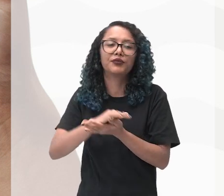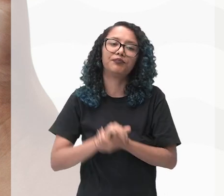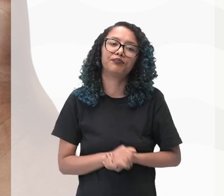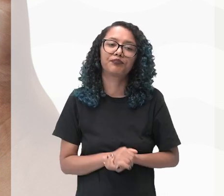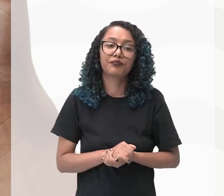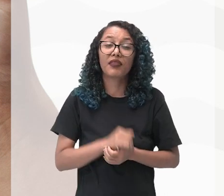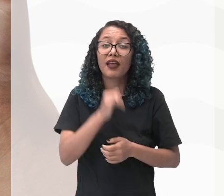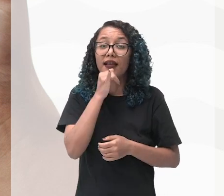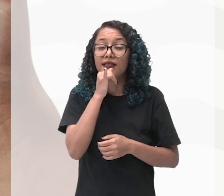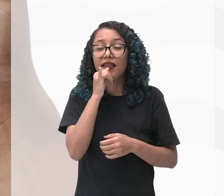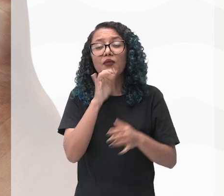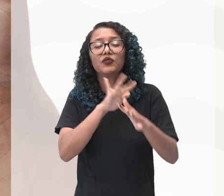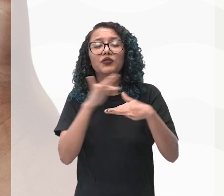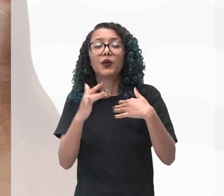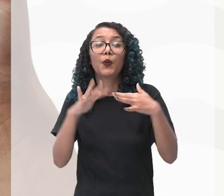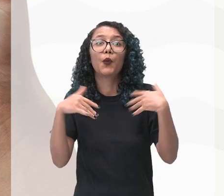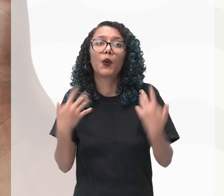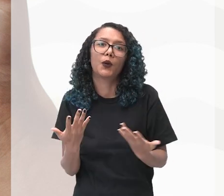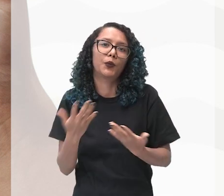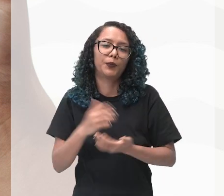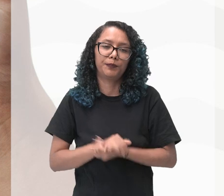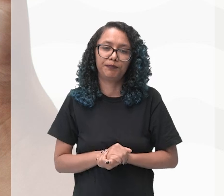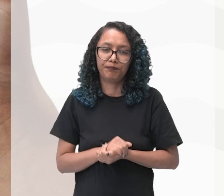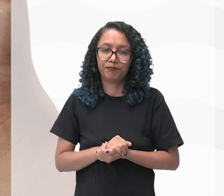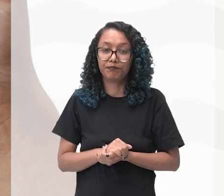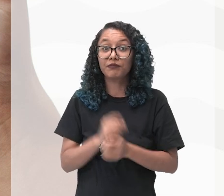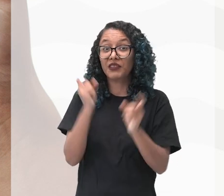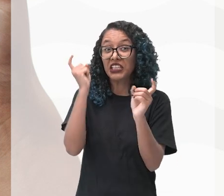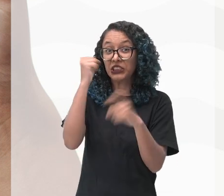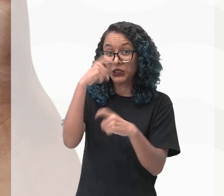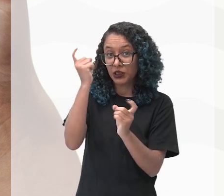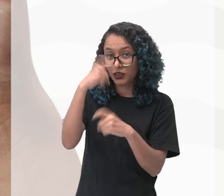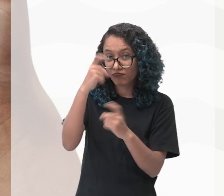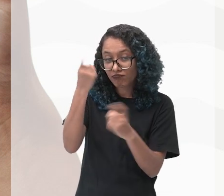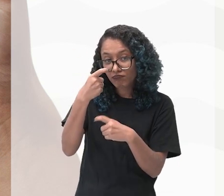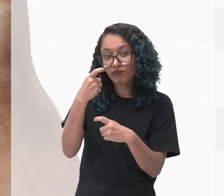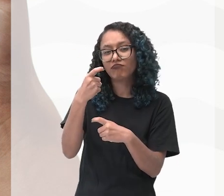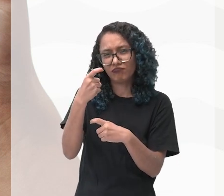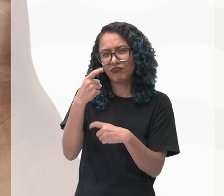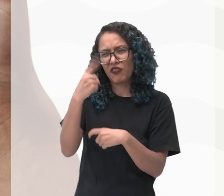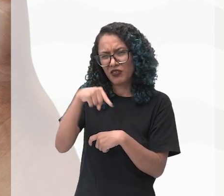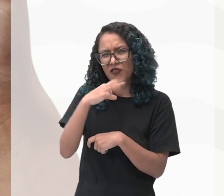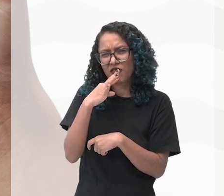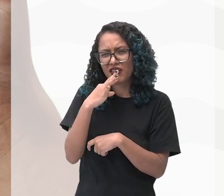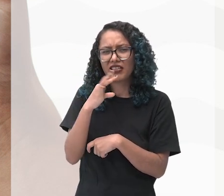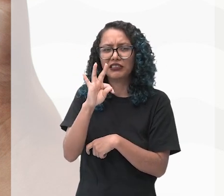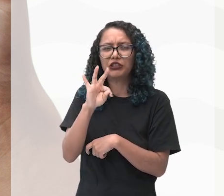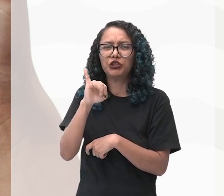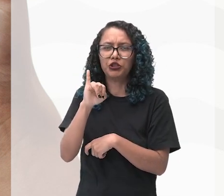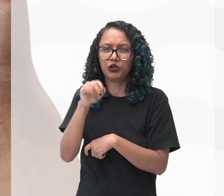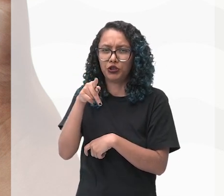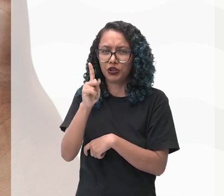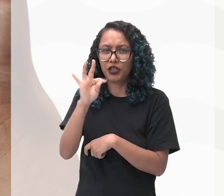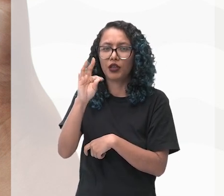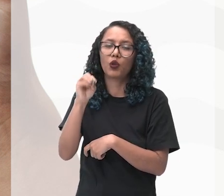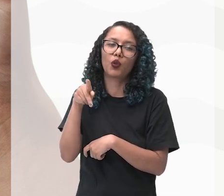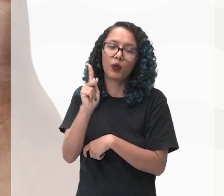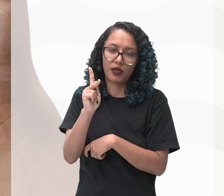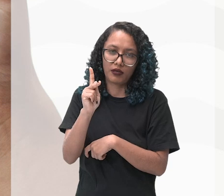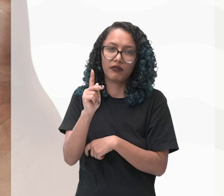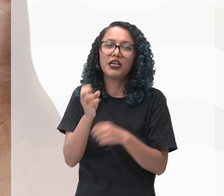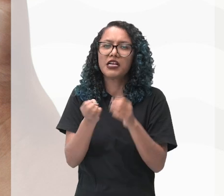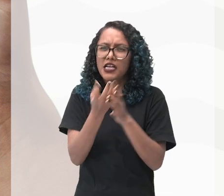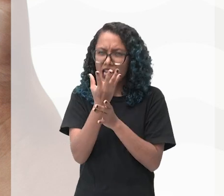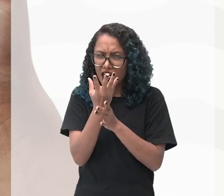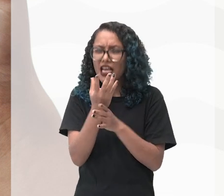e outras formas de passatempo. Um exemplo muito popular de rede social de entretenimento é o